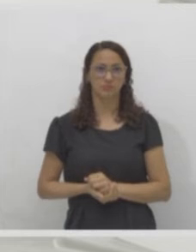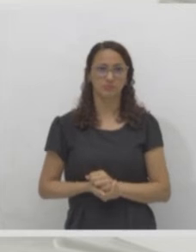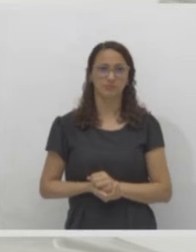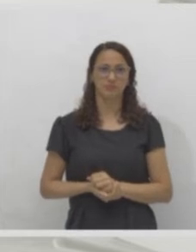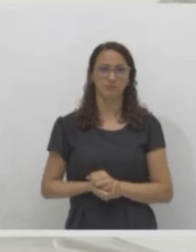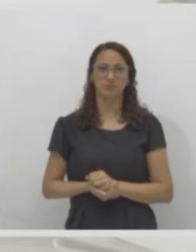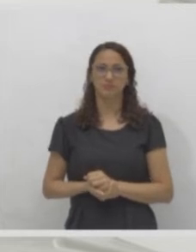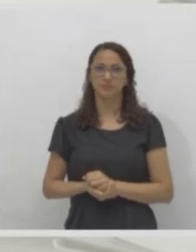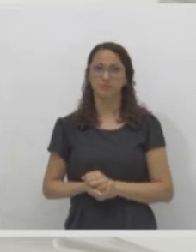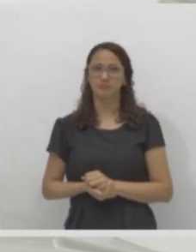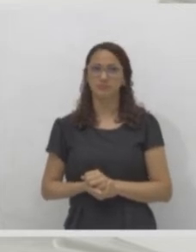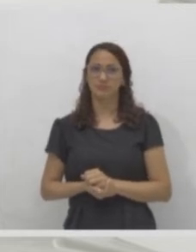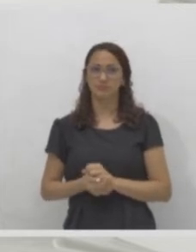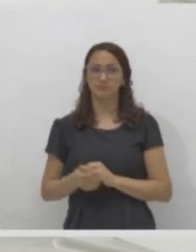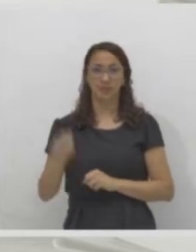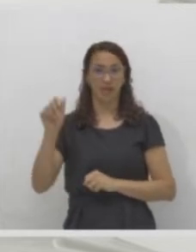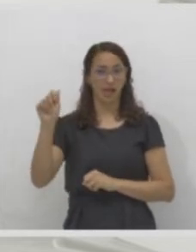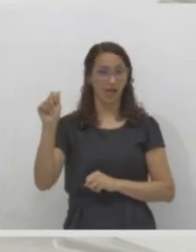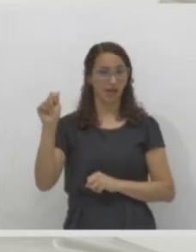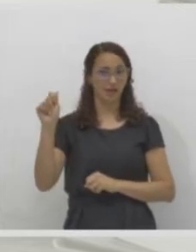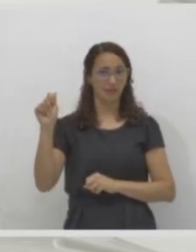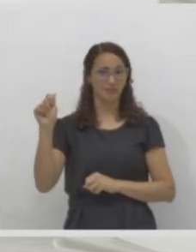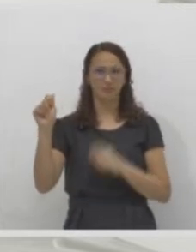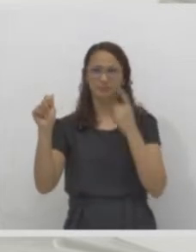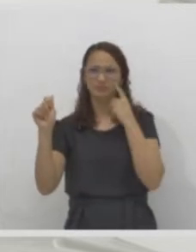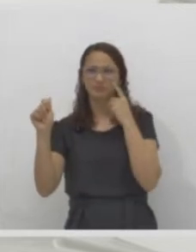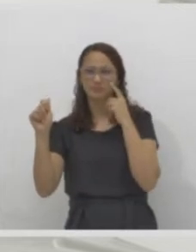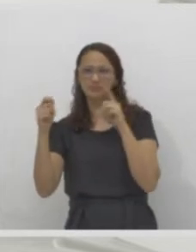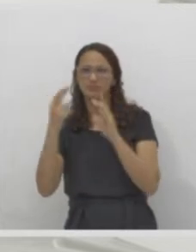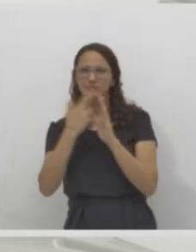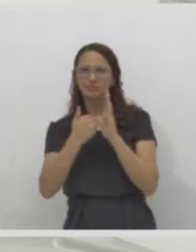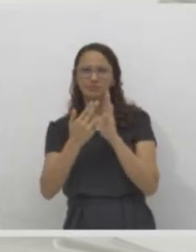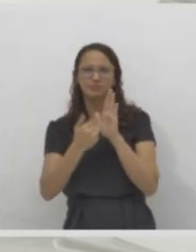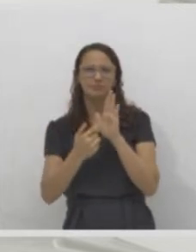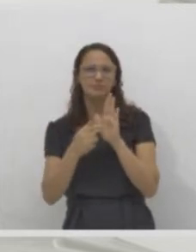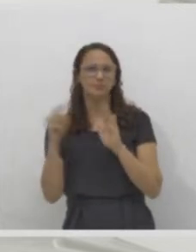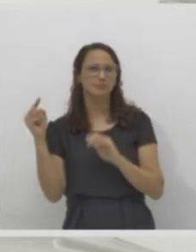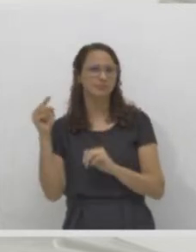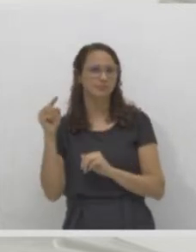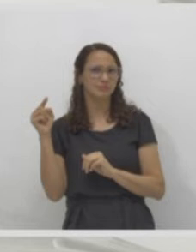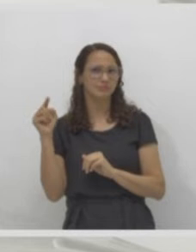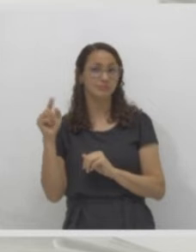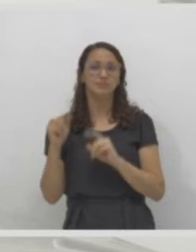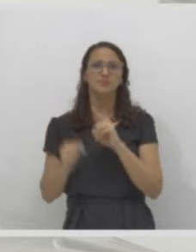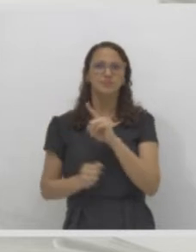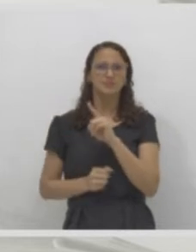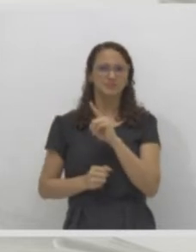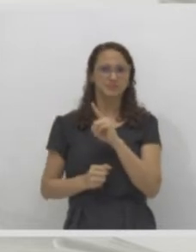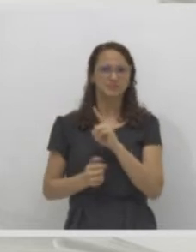temos aí a imagem A. Observa bem. Temos a imagem B.